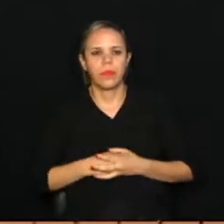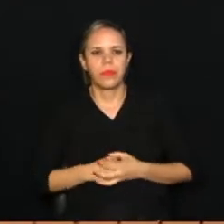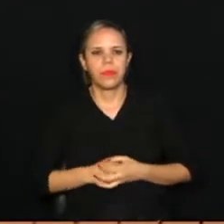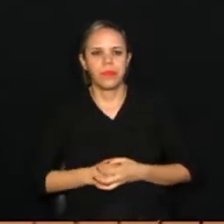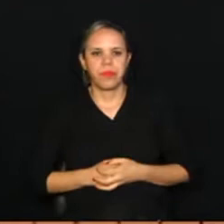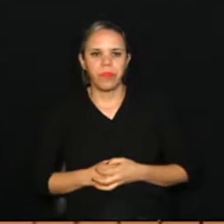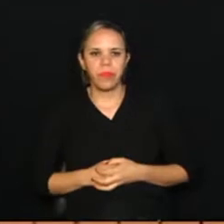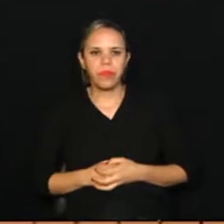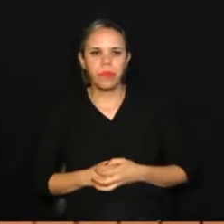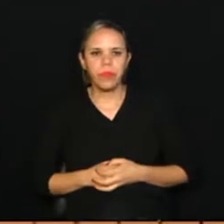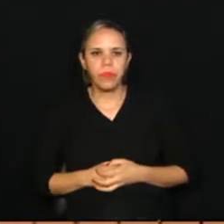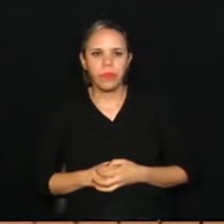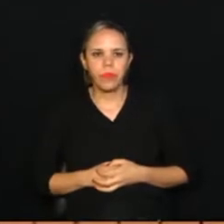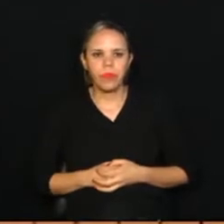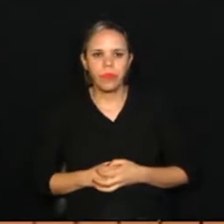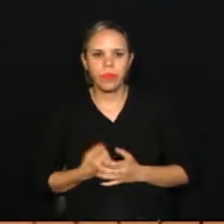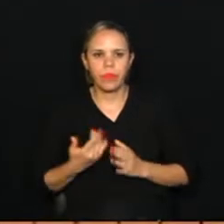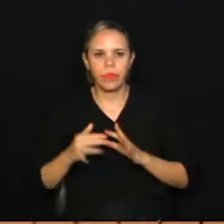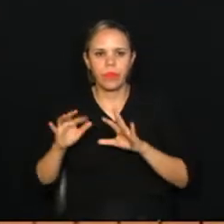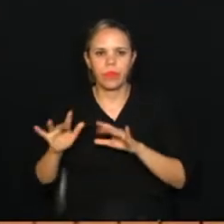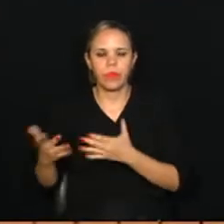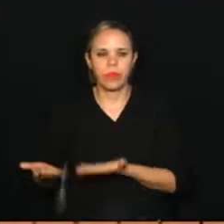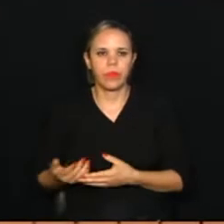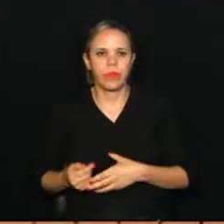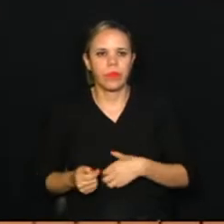978293776 e o e-mail é